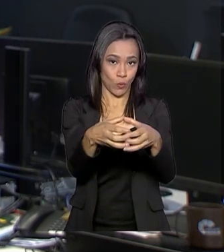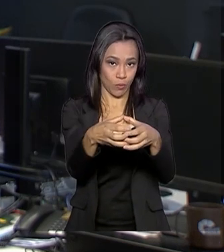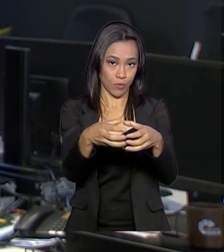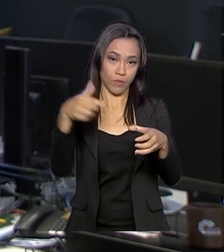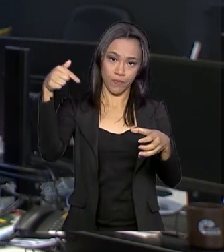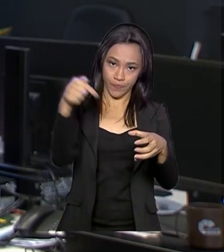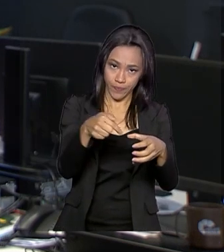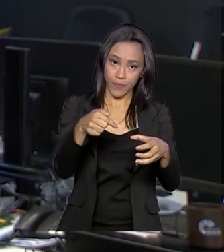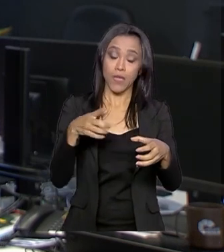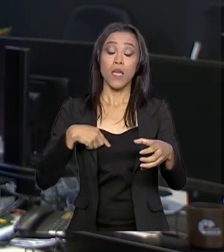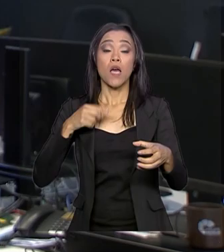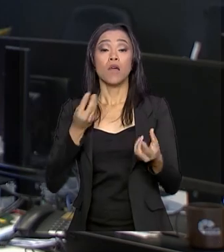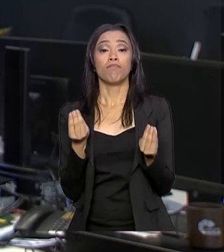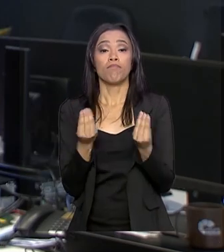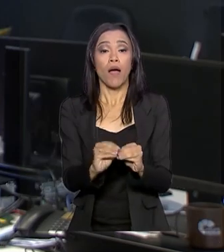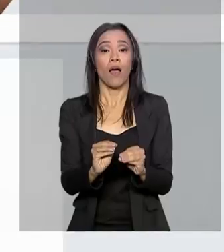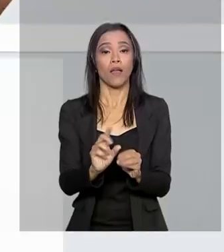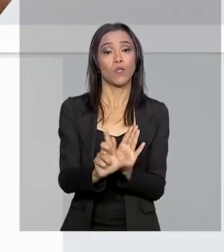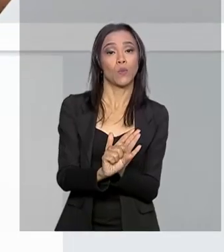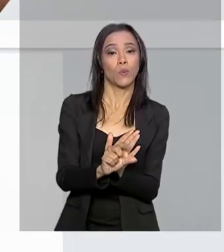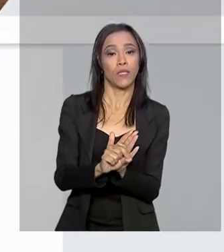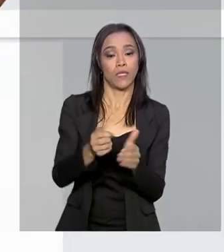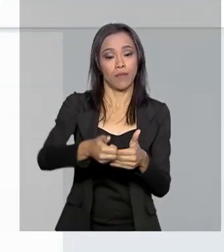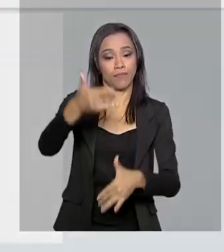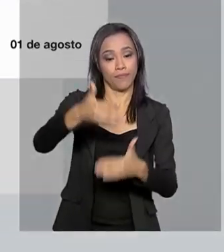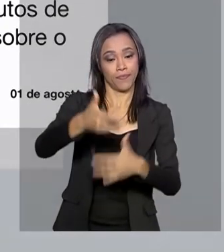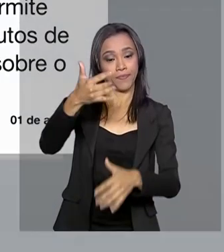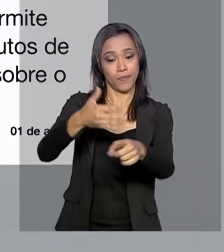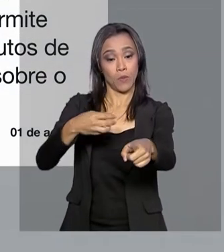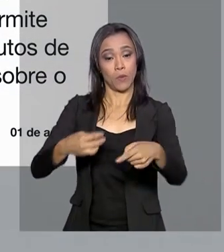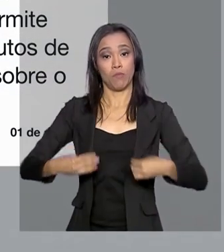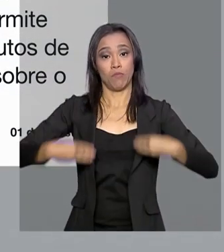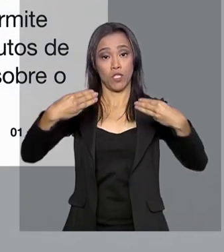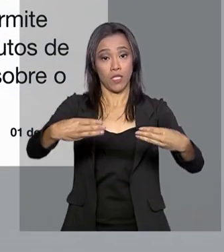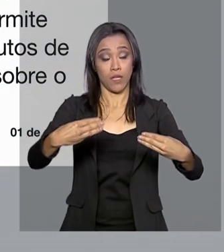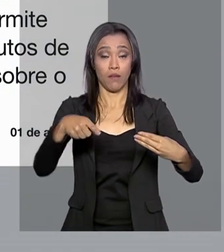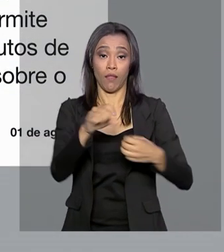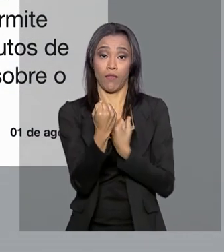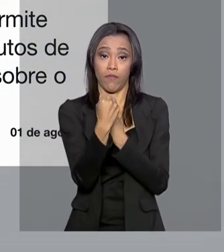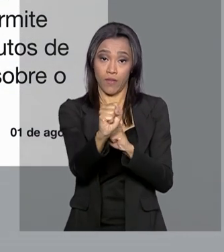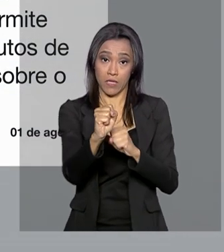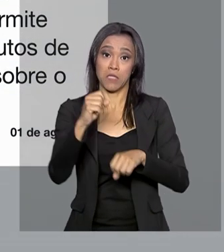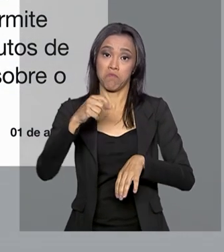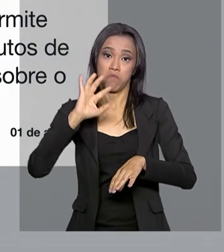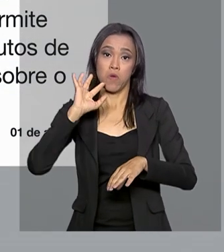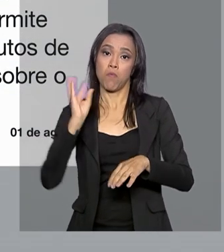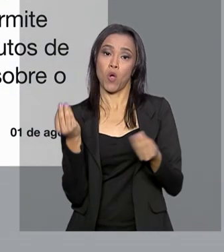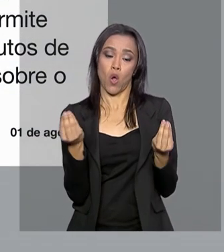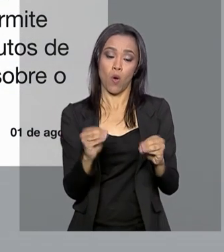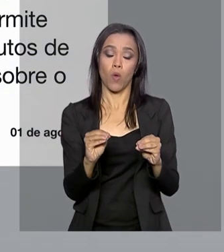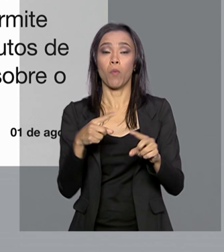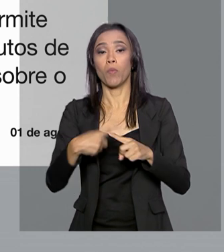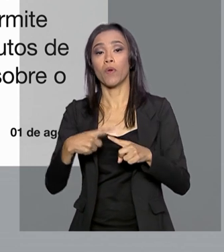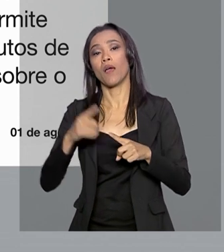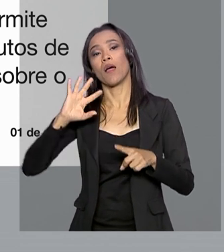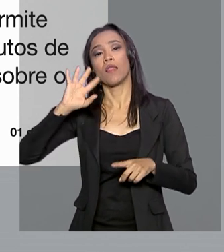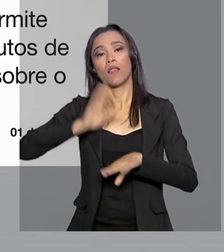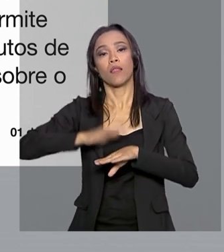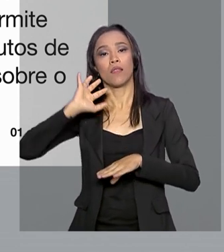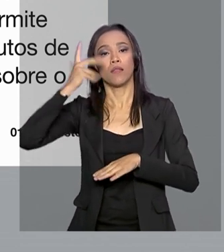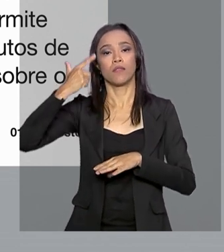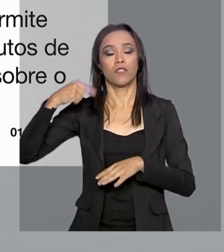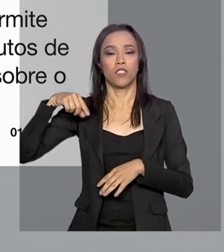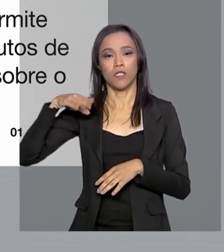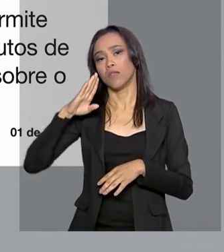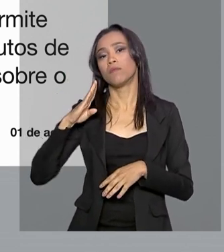Pelo Twitter, o Ministério da Defesa comemorou a decisão que foi tomada depois da visita do presidente Jair Bolsonaro